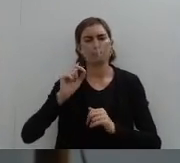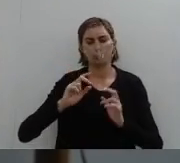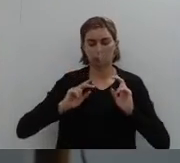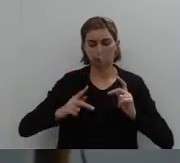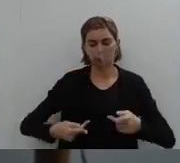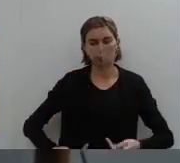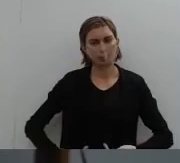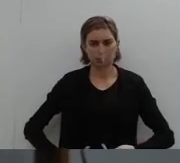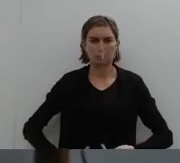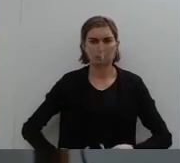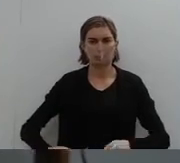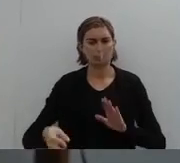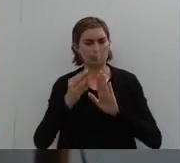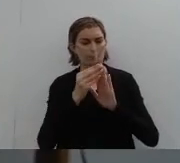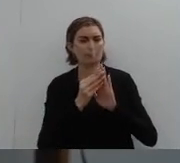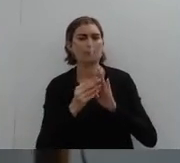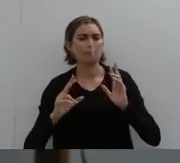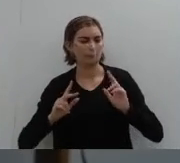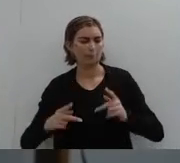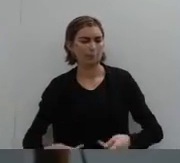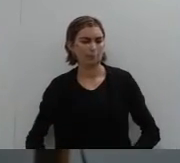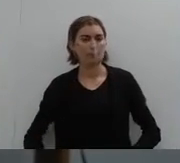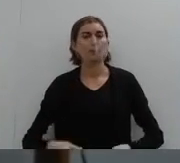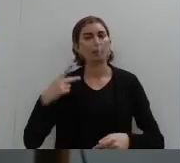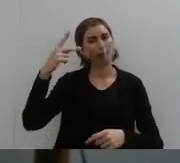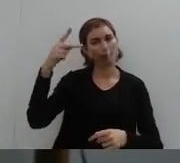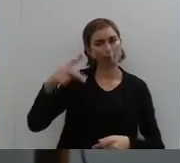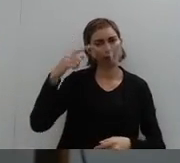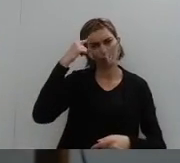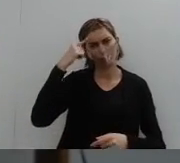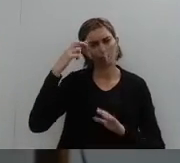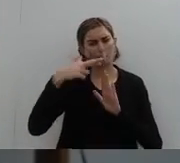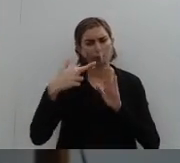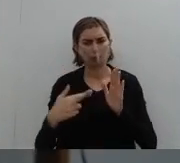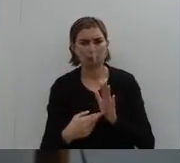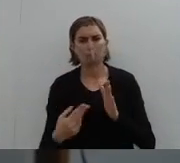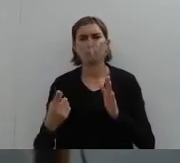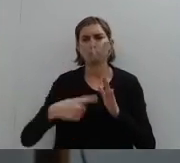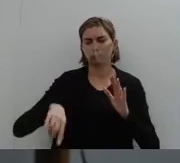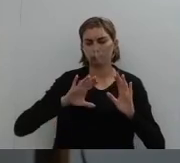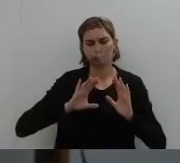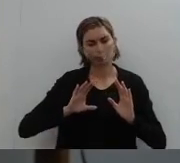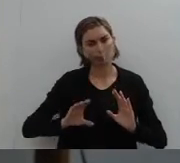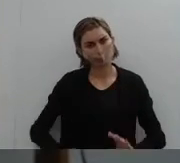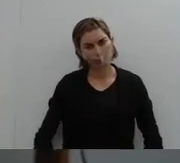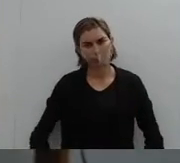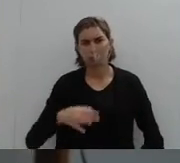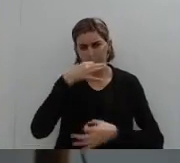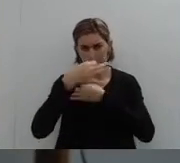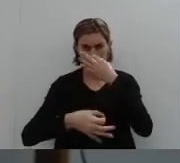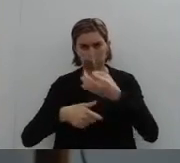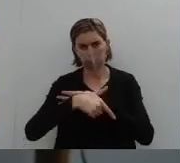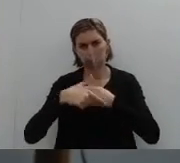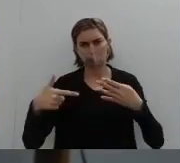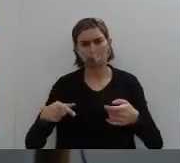Humano, Demasiadamente Humano. Para ele, nossas regras, nossos comportamentos sugeridos pela